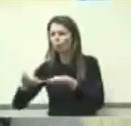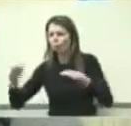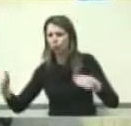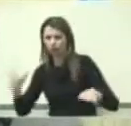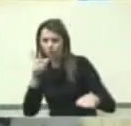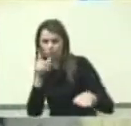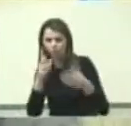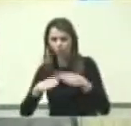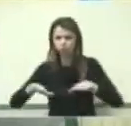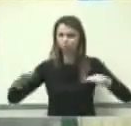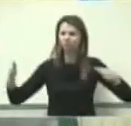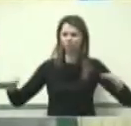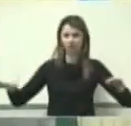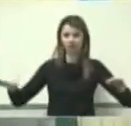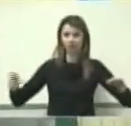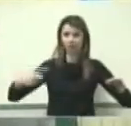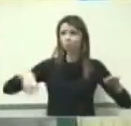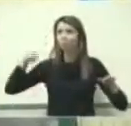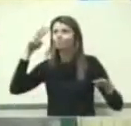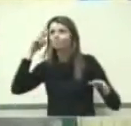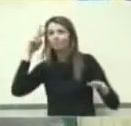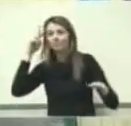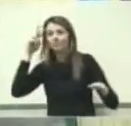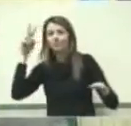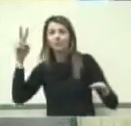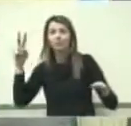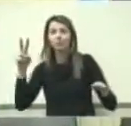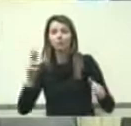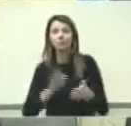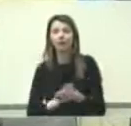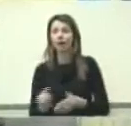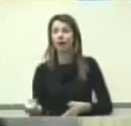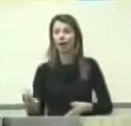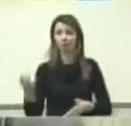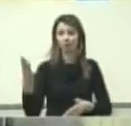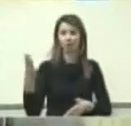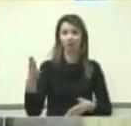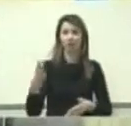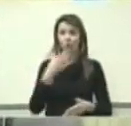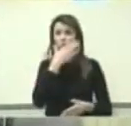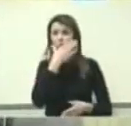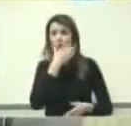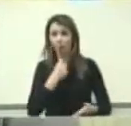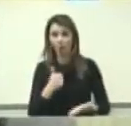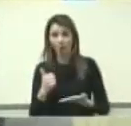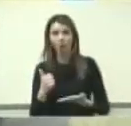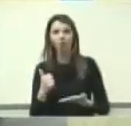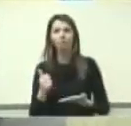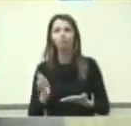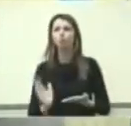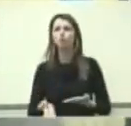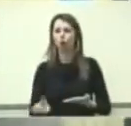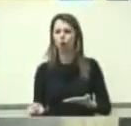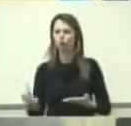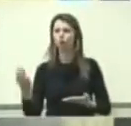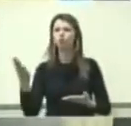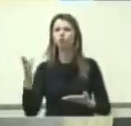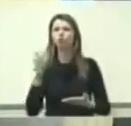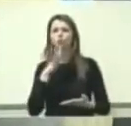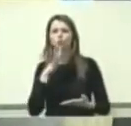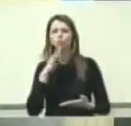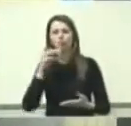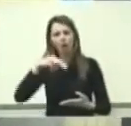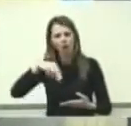nos reportar a última viagem que ali estivemos é o ano passado